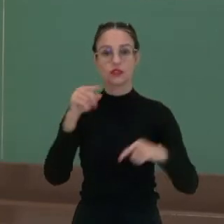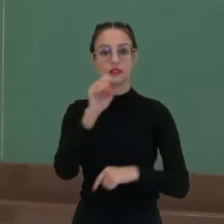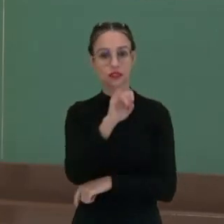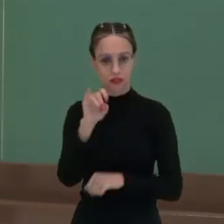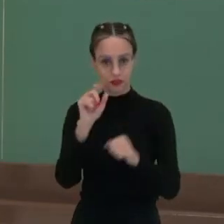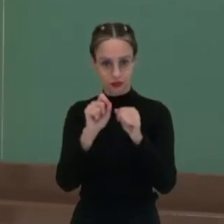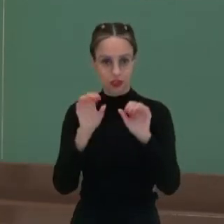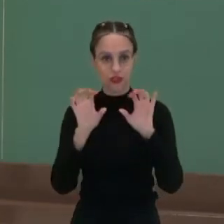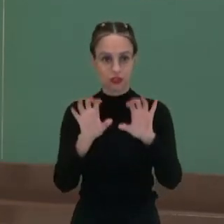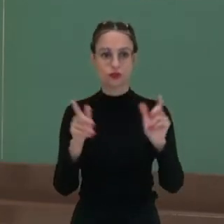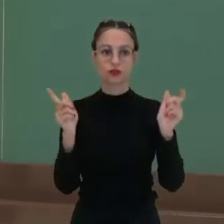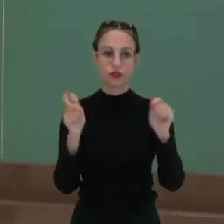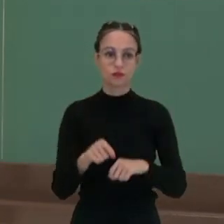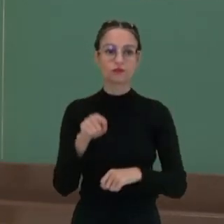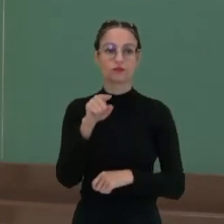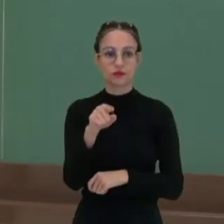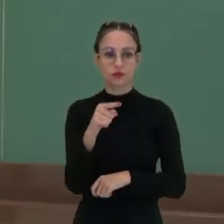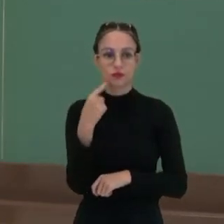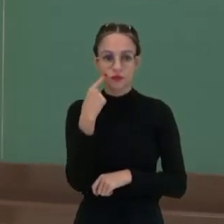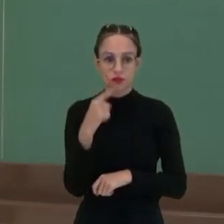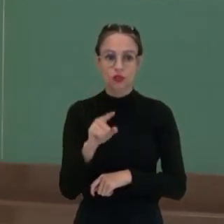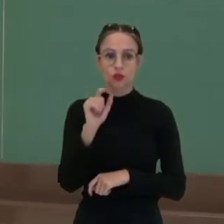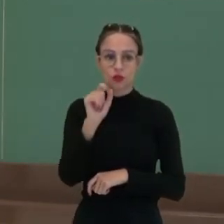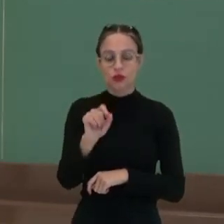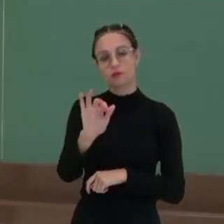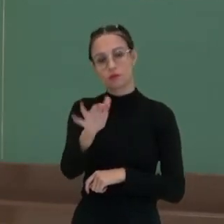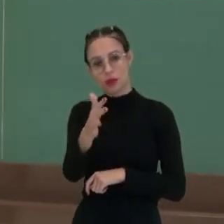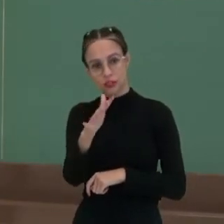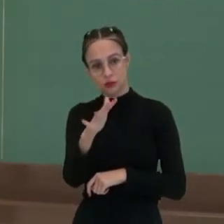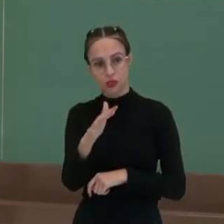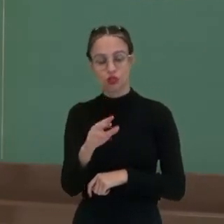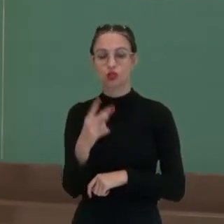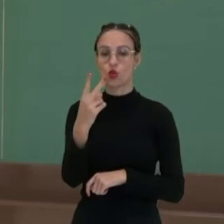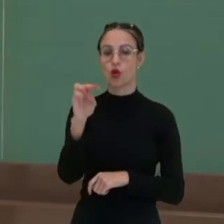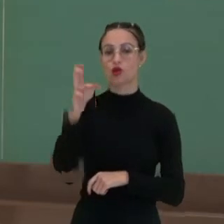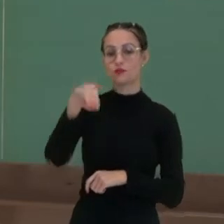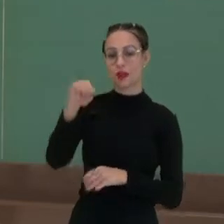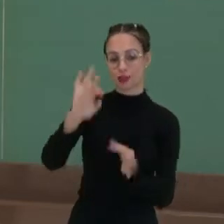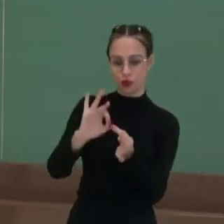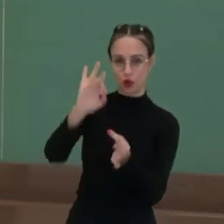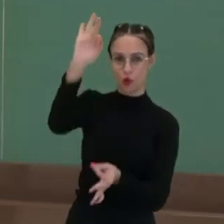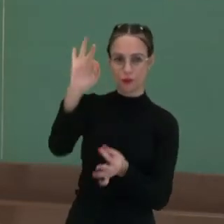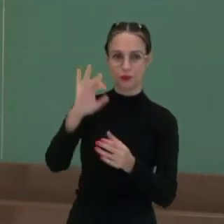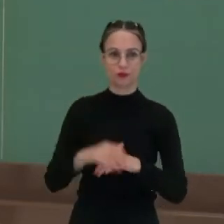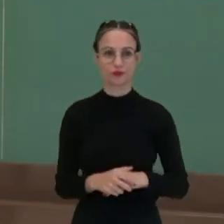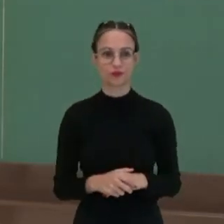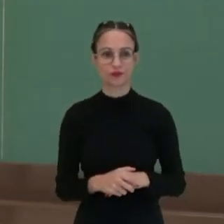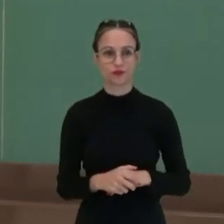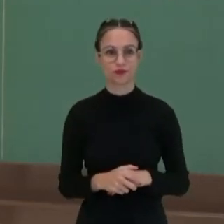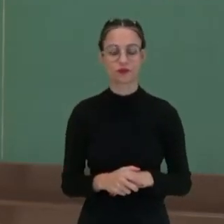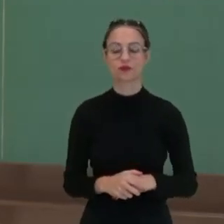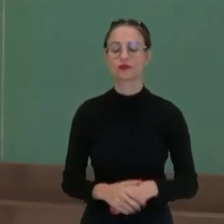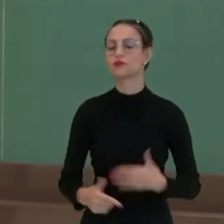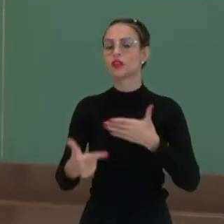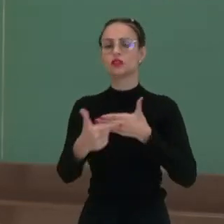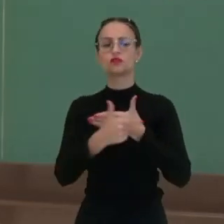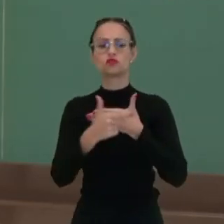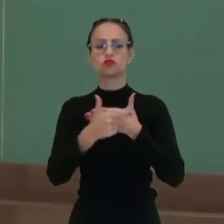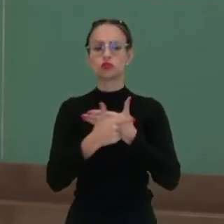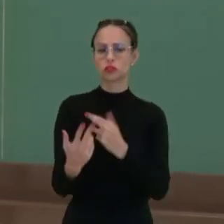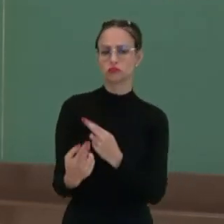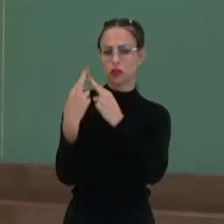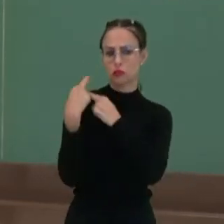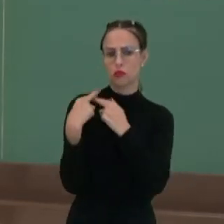isso, se isso fosse possível, nós teríamos aí mais ou menos 2 metros de comprimento. Qual é a função